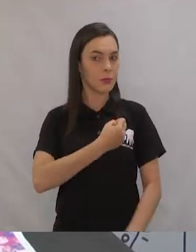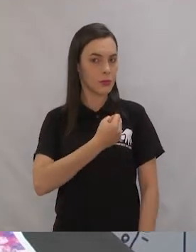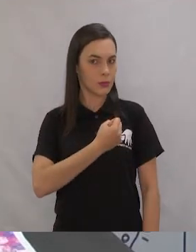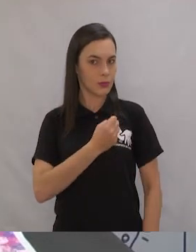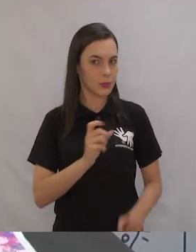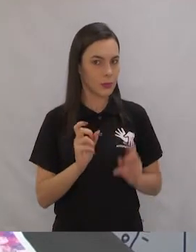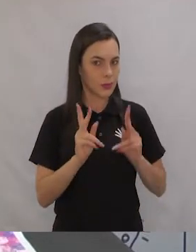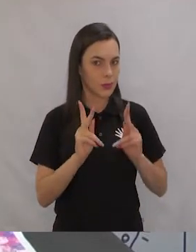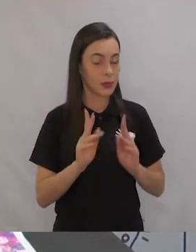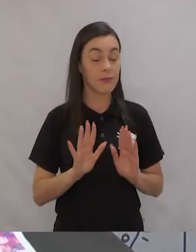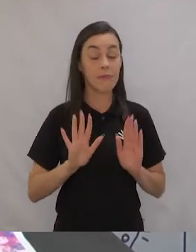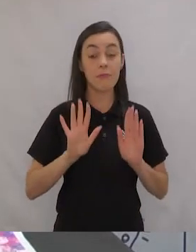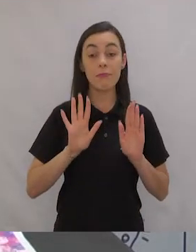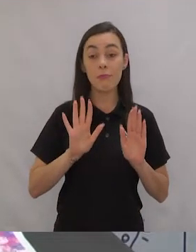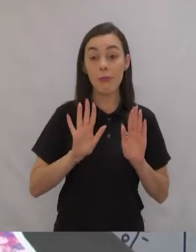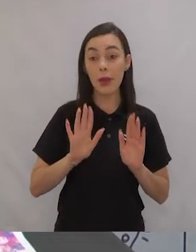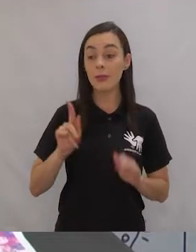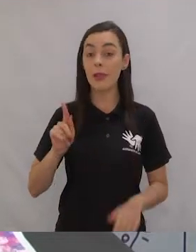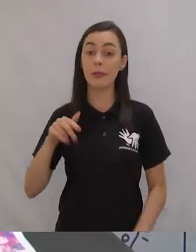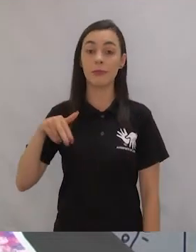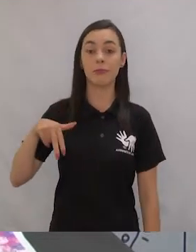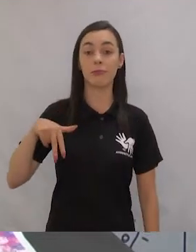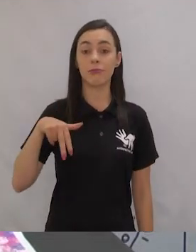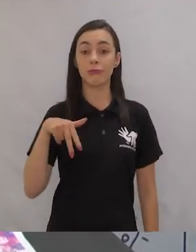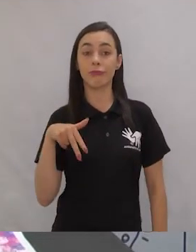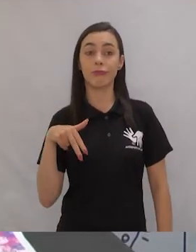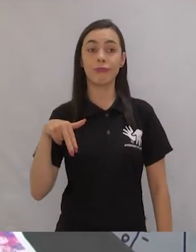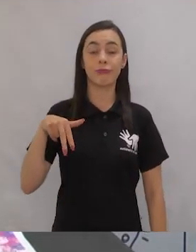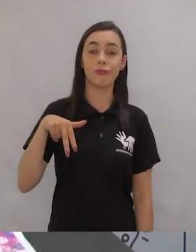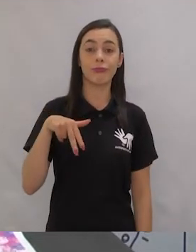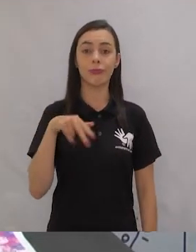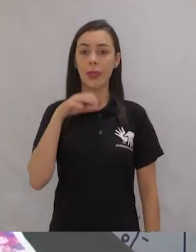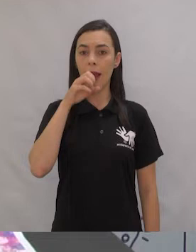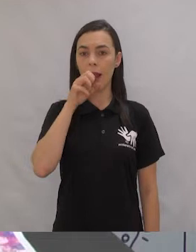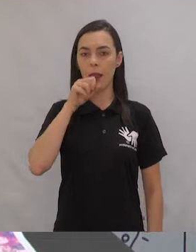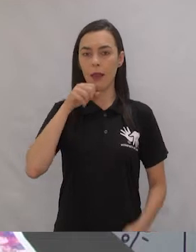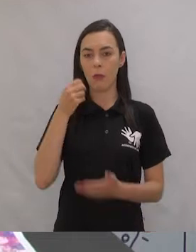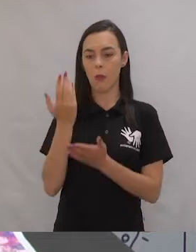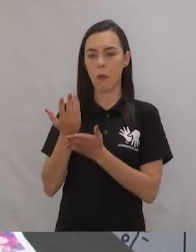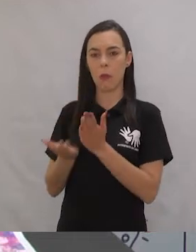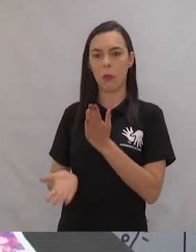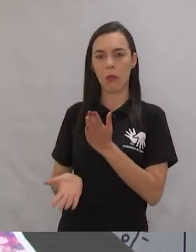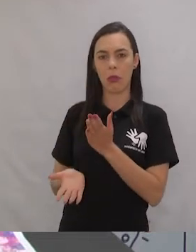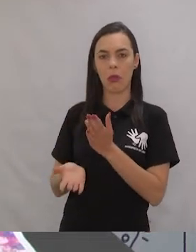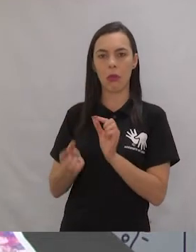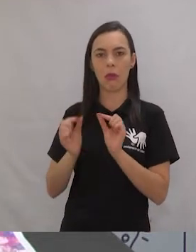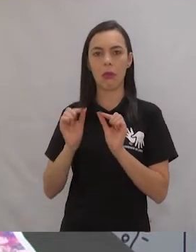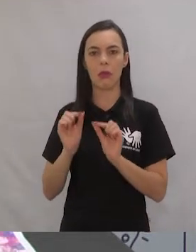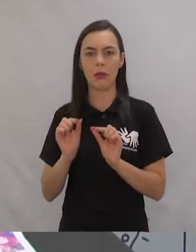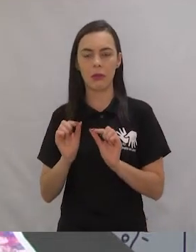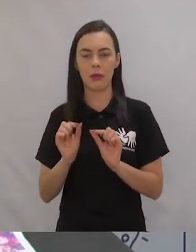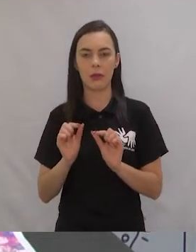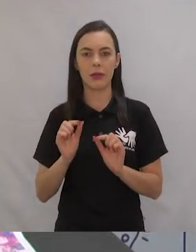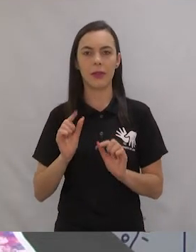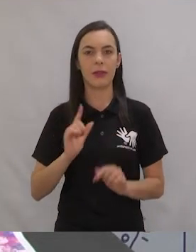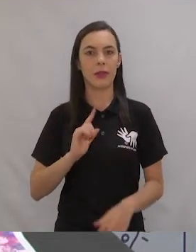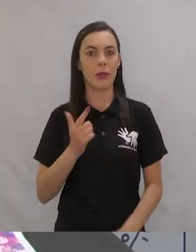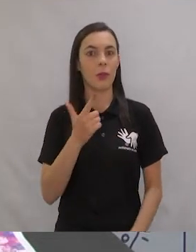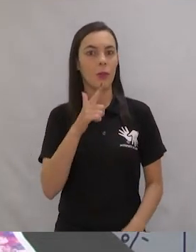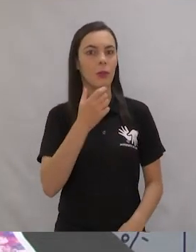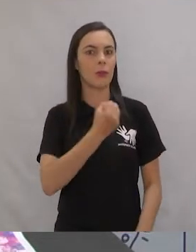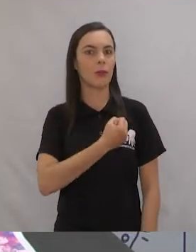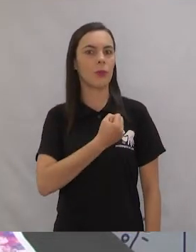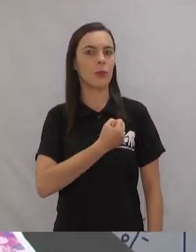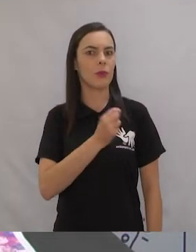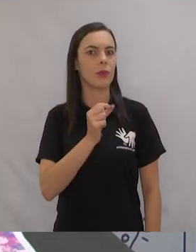certo? Só que nesse caminho, a Ana derrubou. Ela derrubou e aparece mais